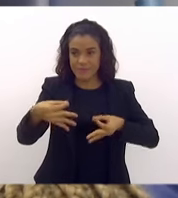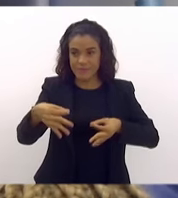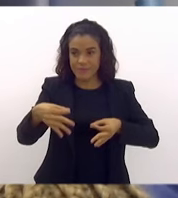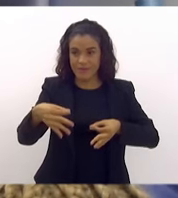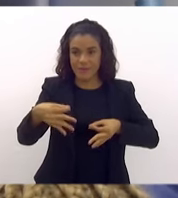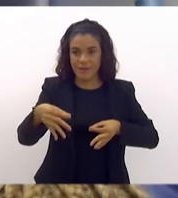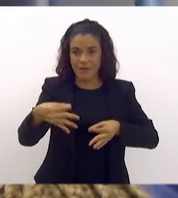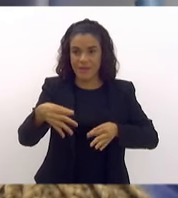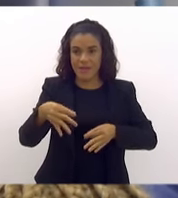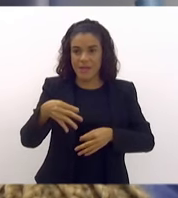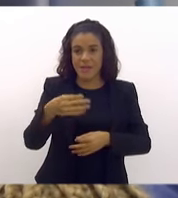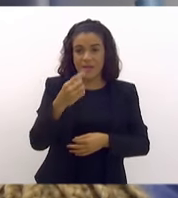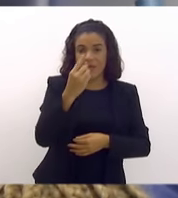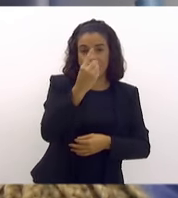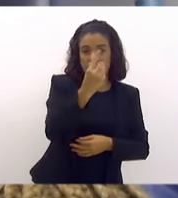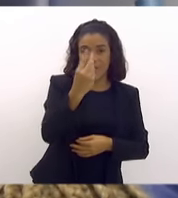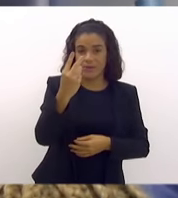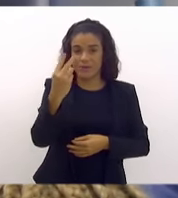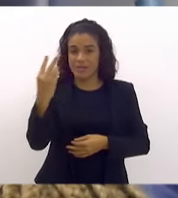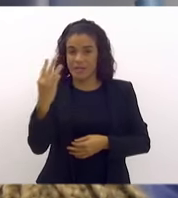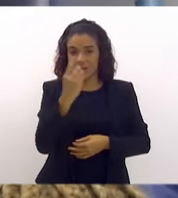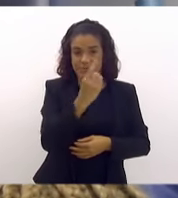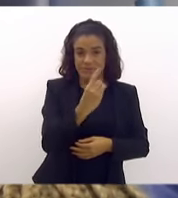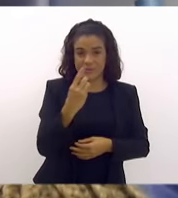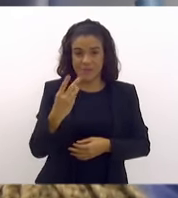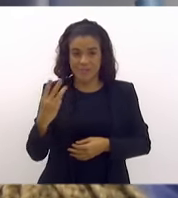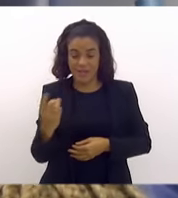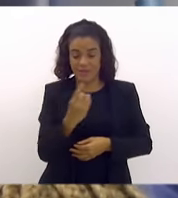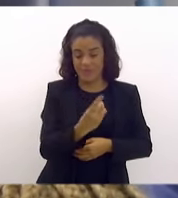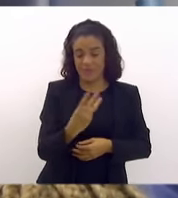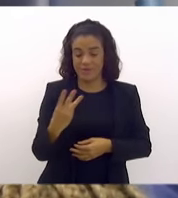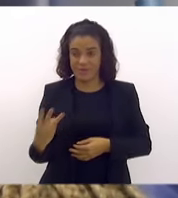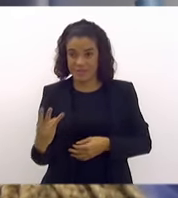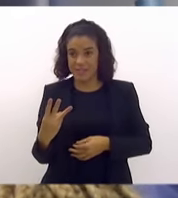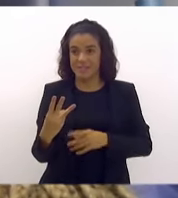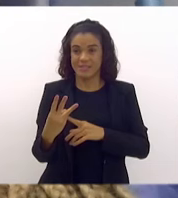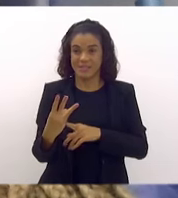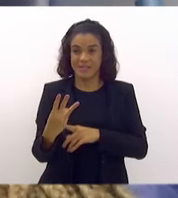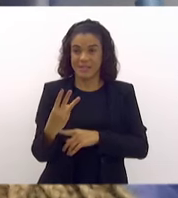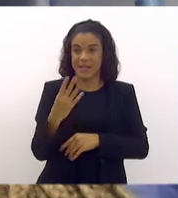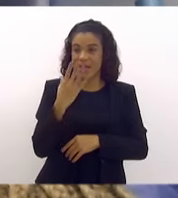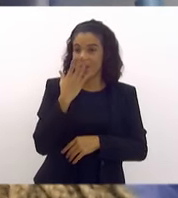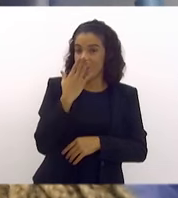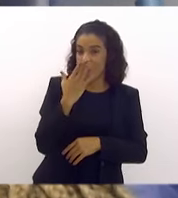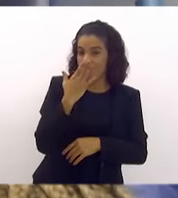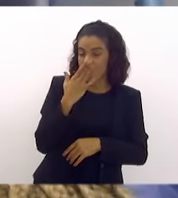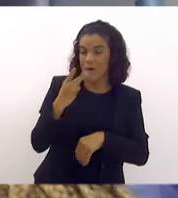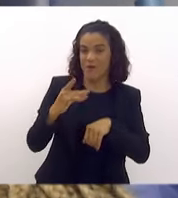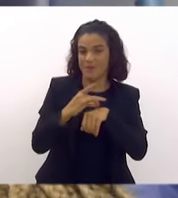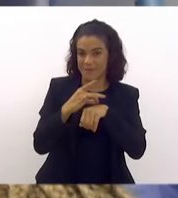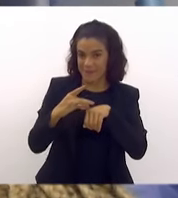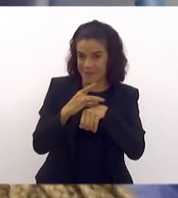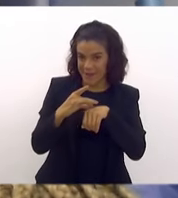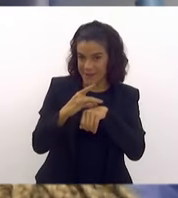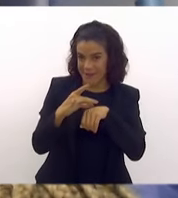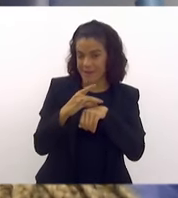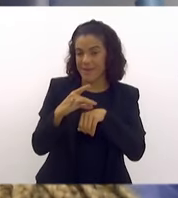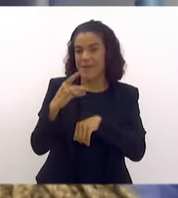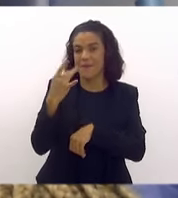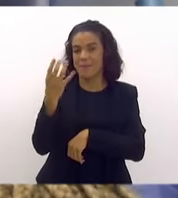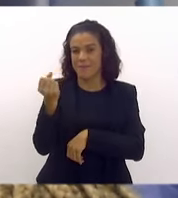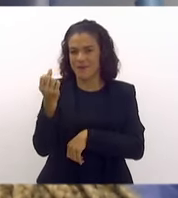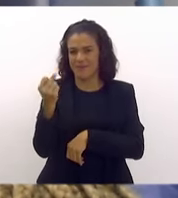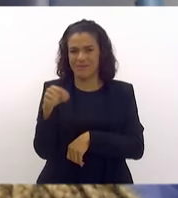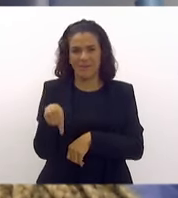imagens em cima no meio enfim de pessoas em preto e branco tanto tal era a semelhan que eu